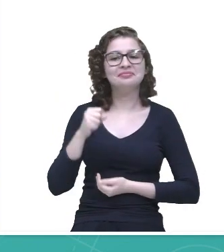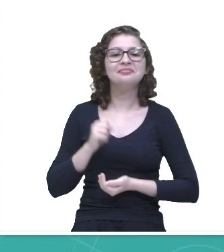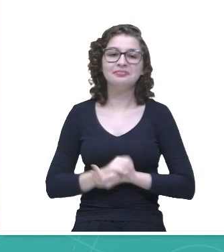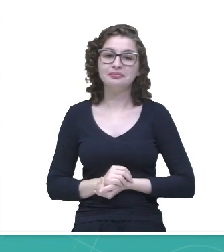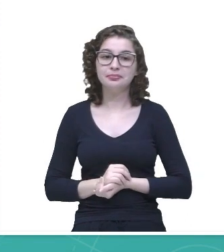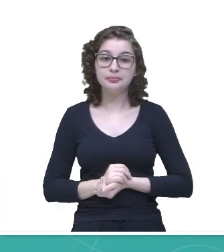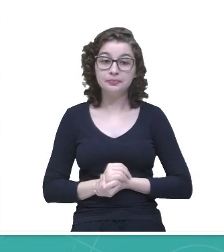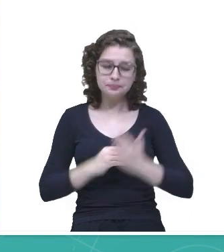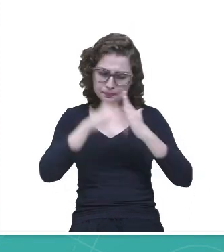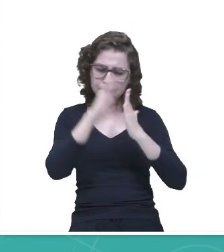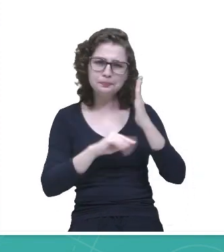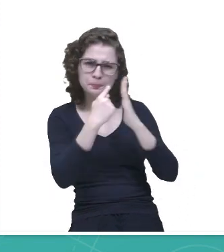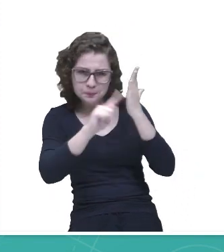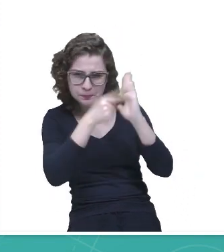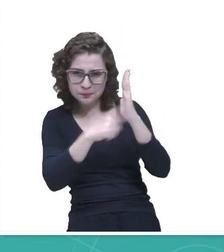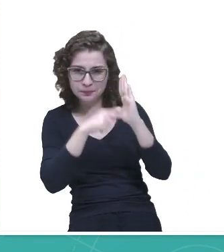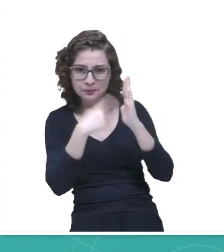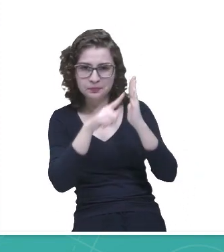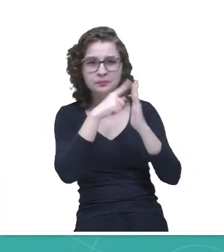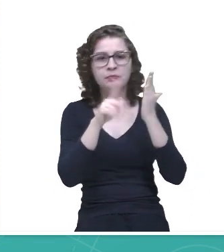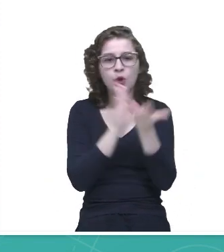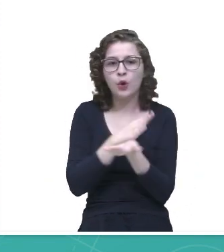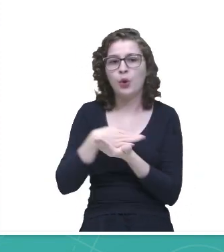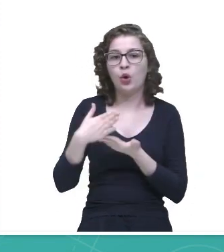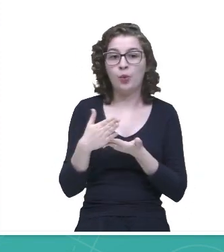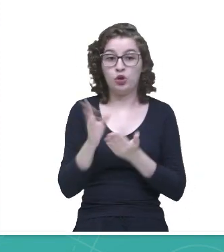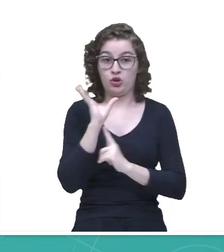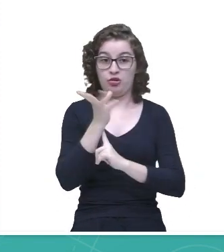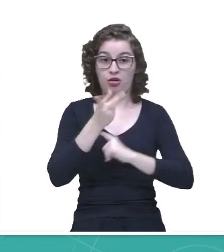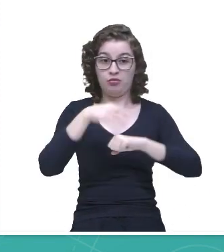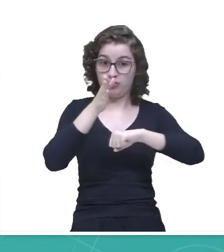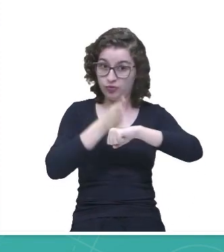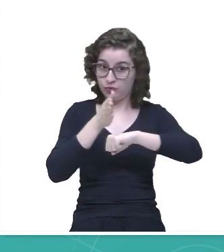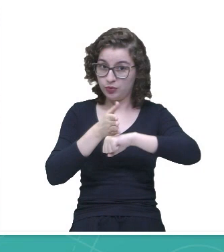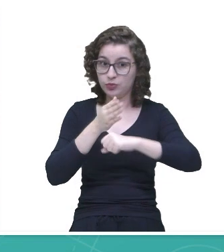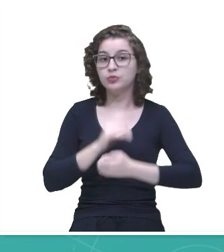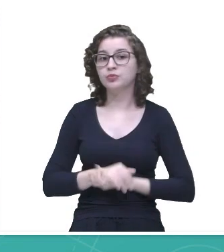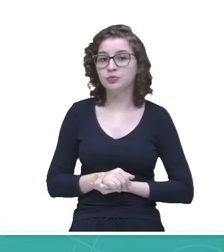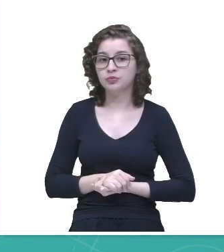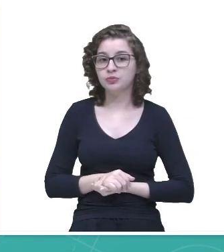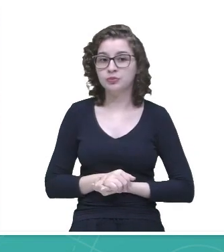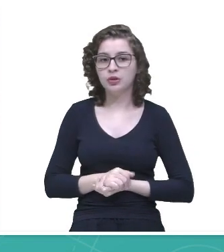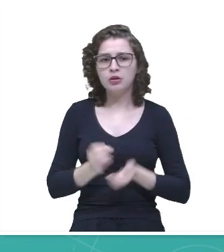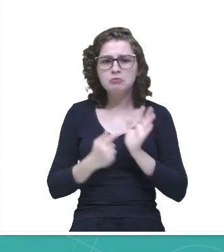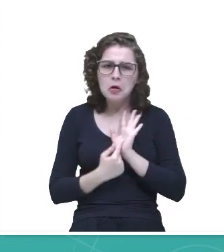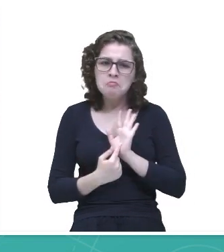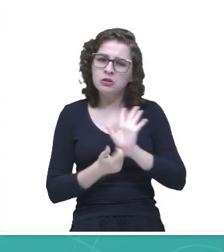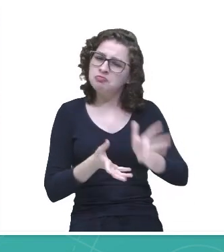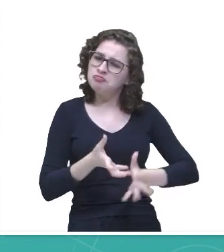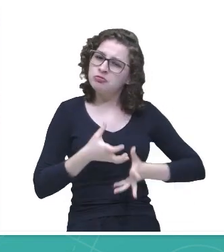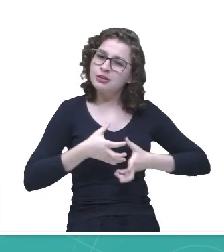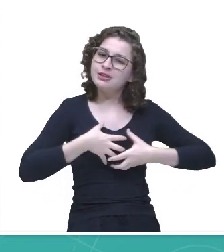é tido como um movimento que deu origem à arte moderna. As obras impressionistas transmitem a sensação